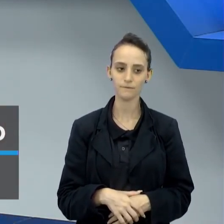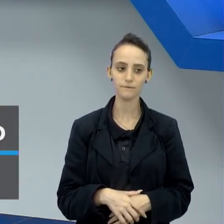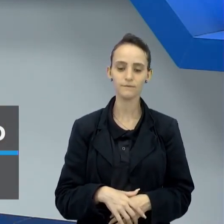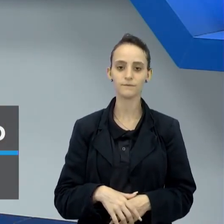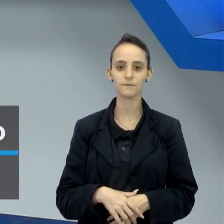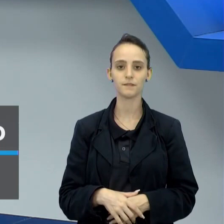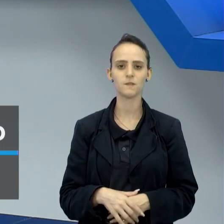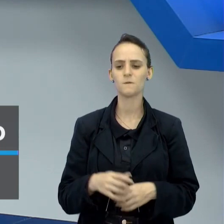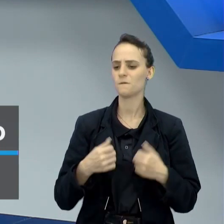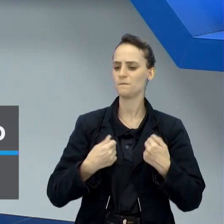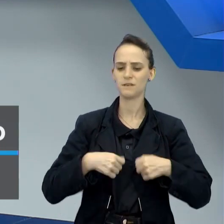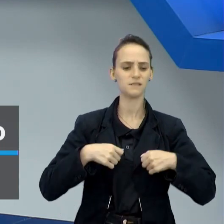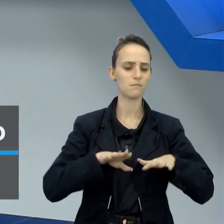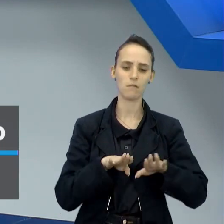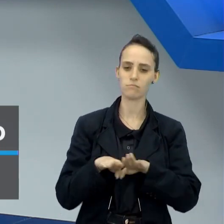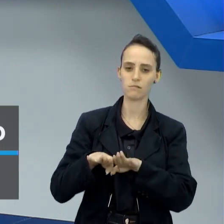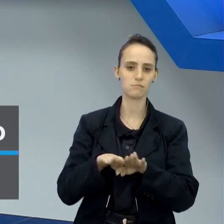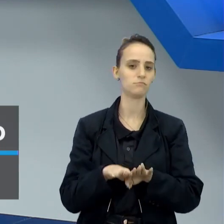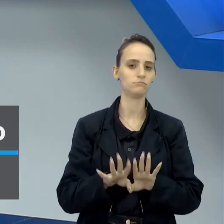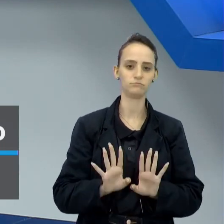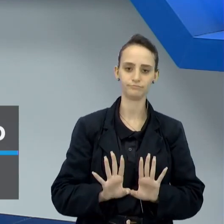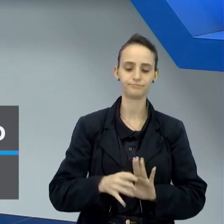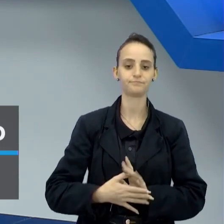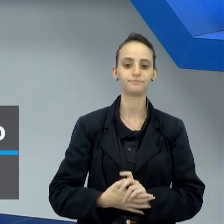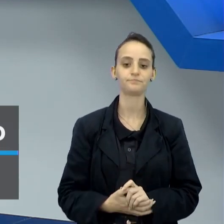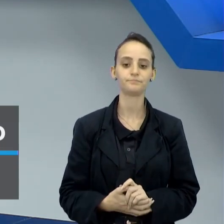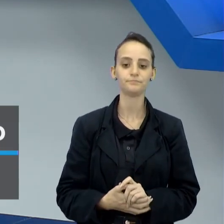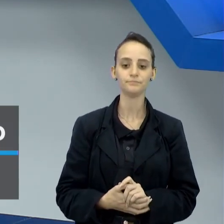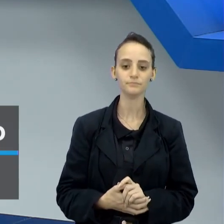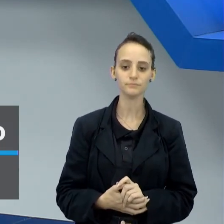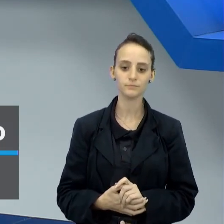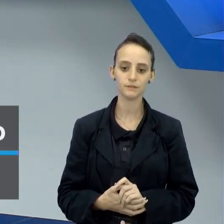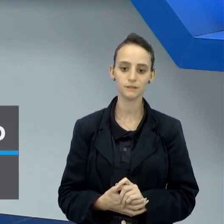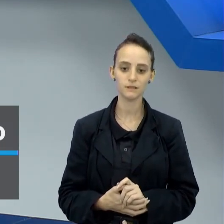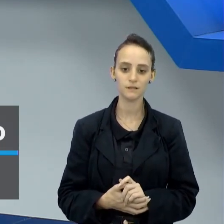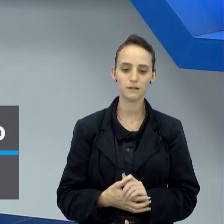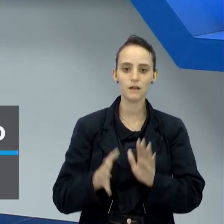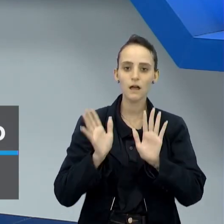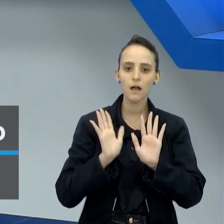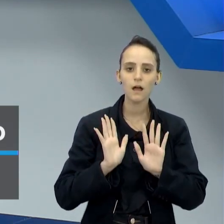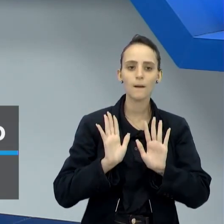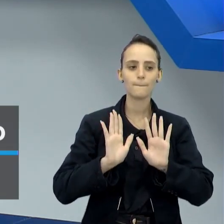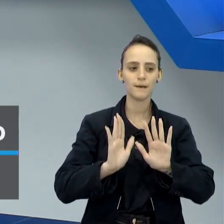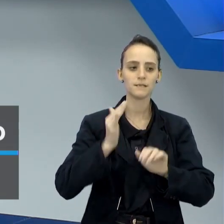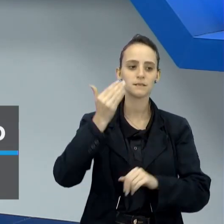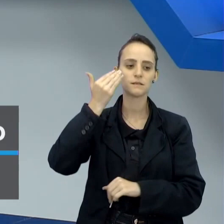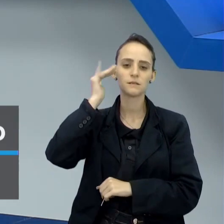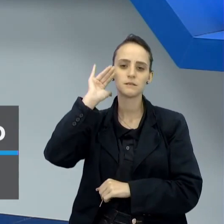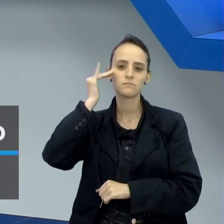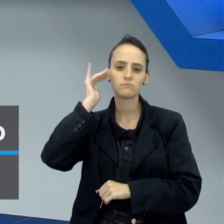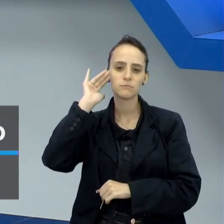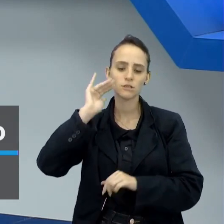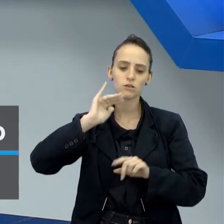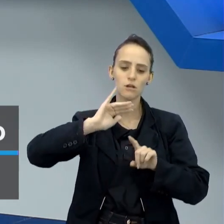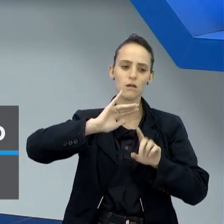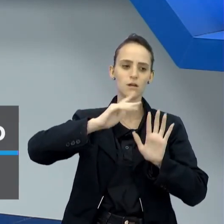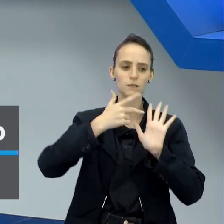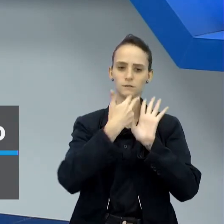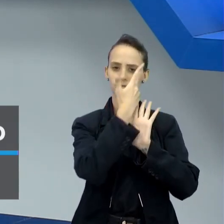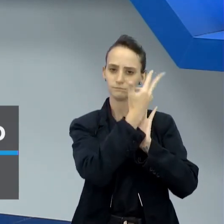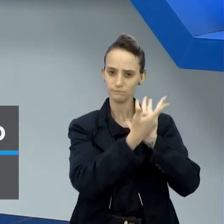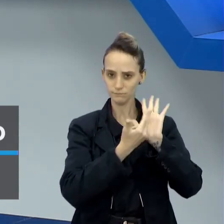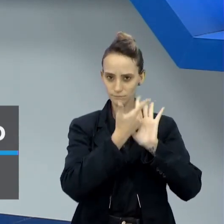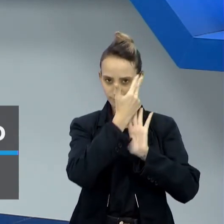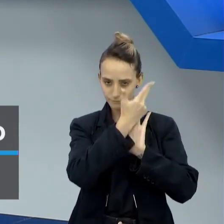hegemônicos dentro da nossa sociedade. Agora, o entendimento da pluralidade, da diversidade, e dessa